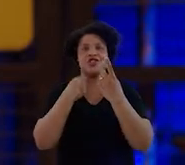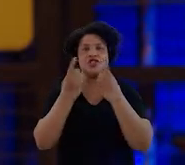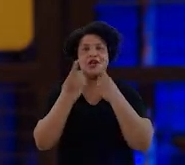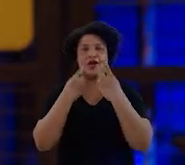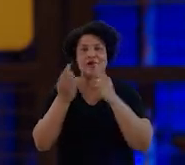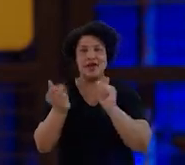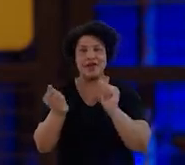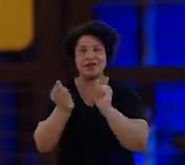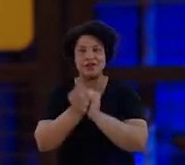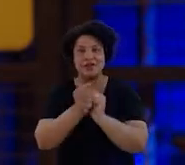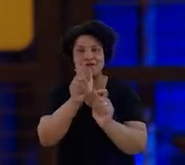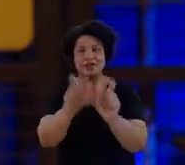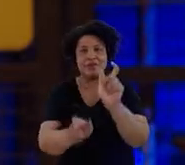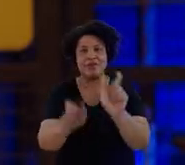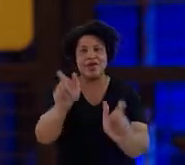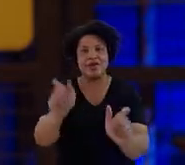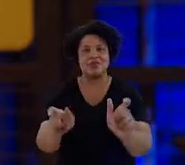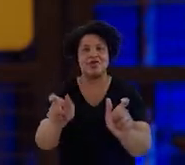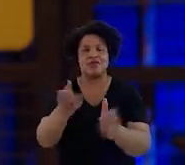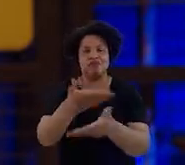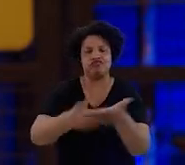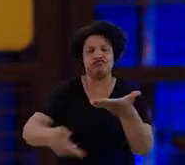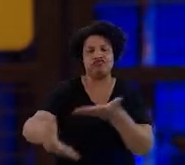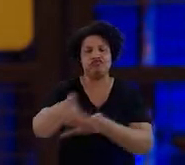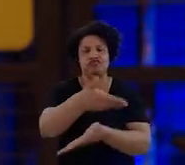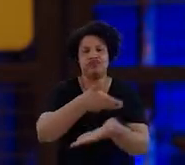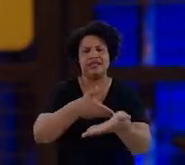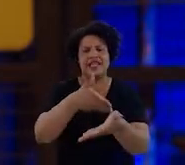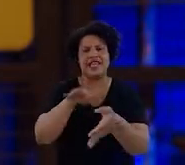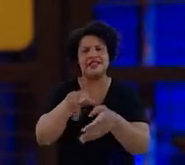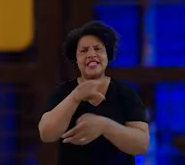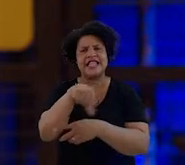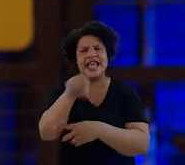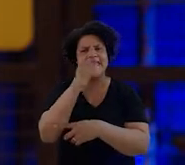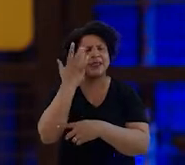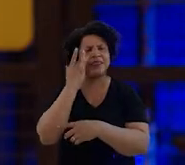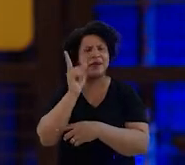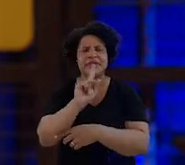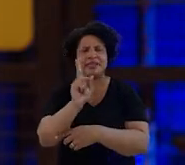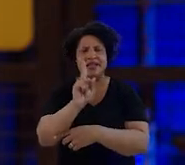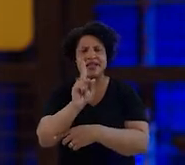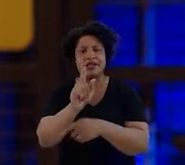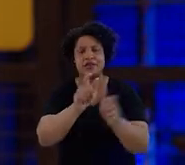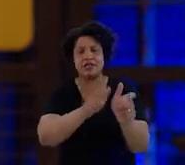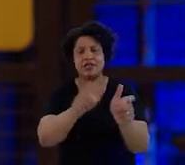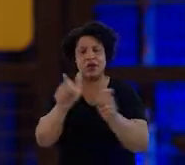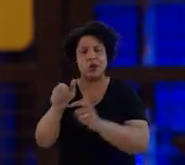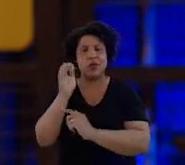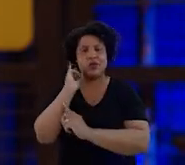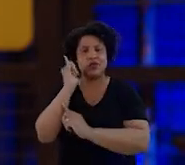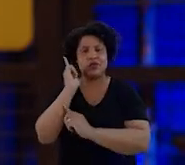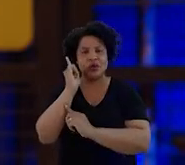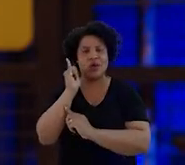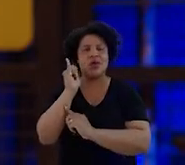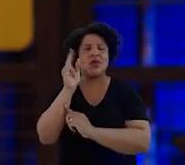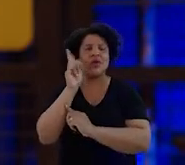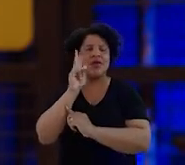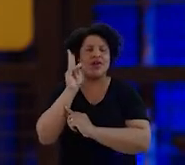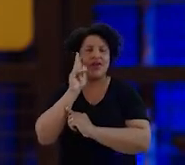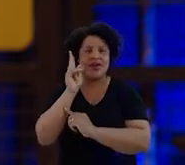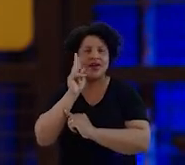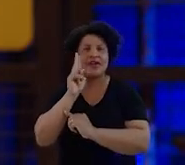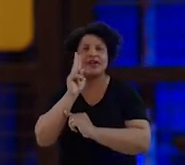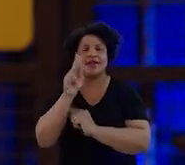pessoas algo que está ao redor e as pessoas não estão entendendo, sabe? Vem desse lugar de contos e histórias do morro, da periferia,